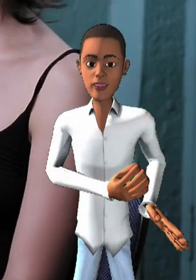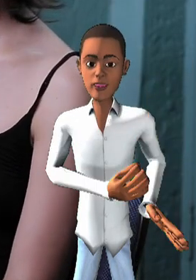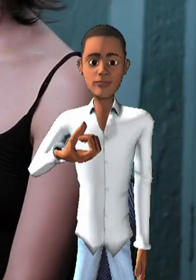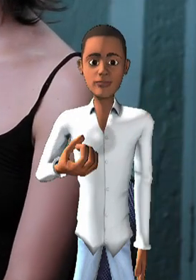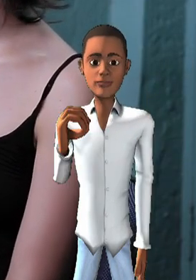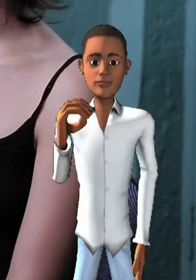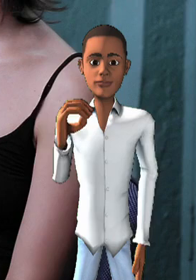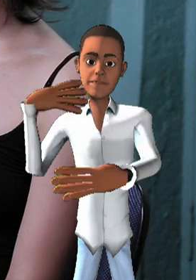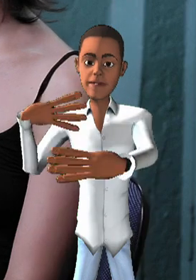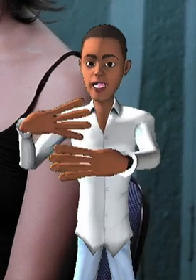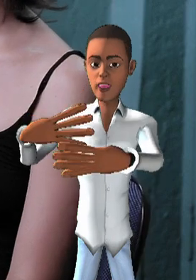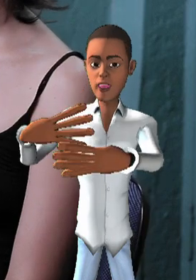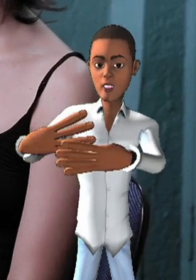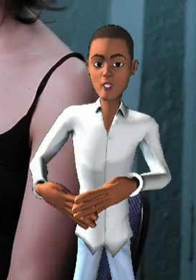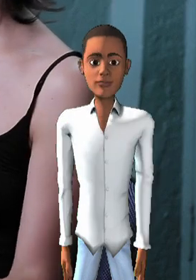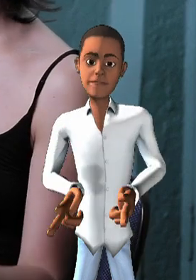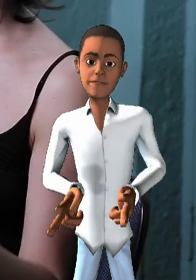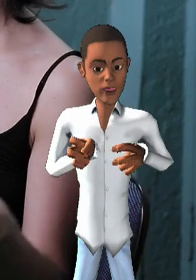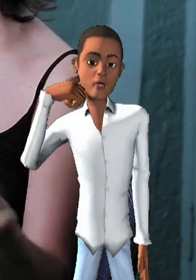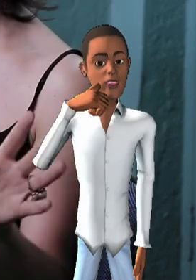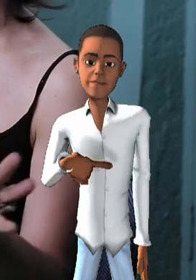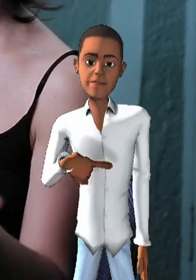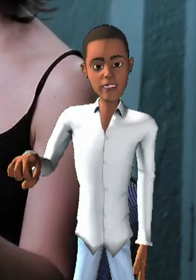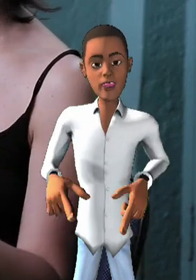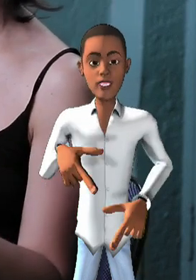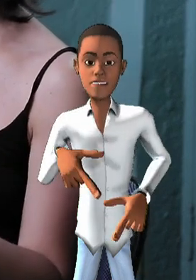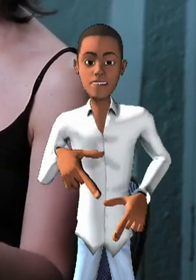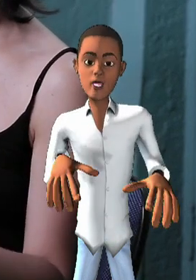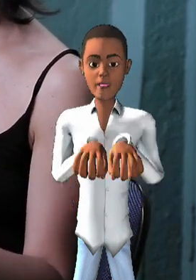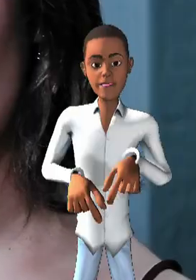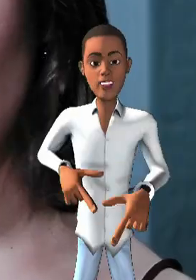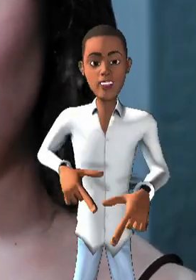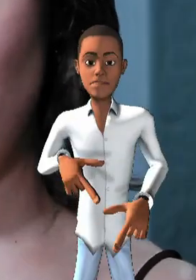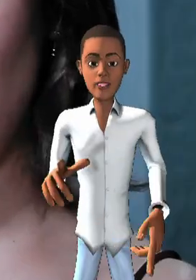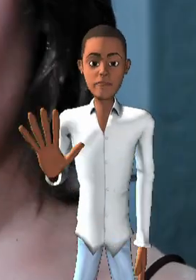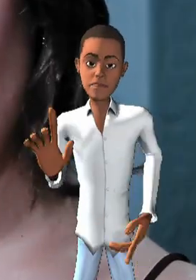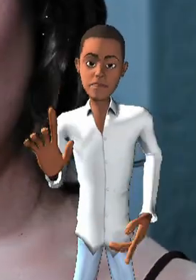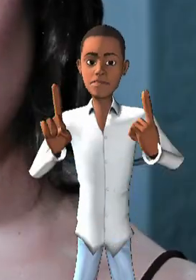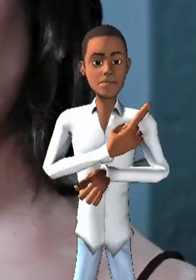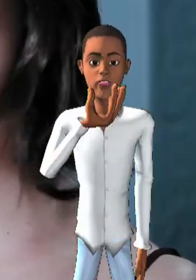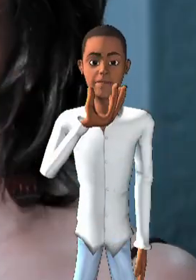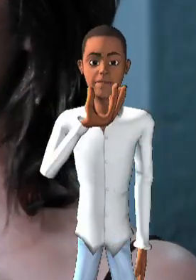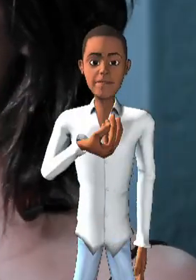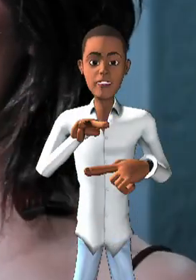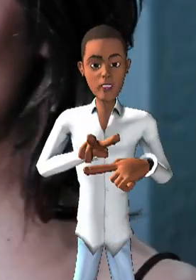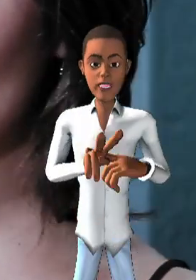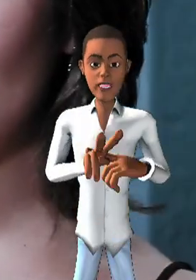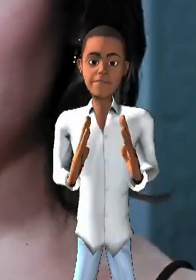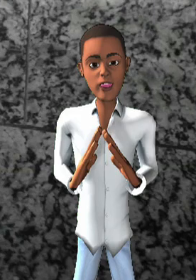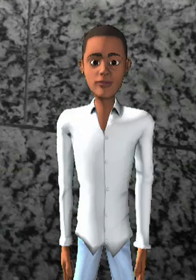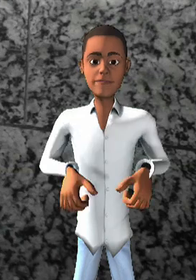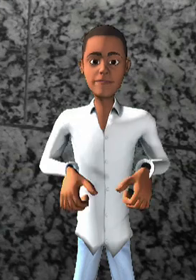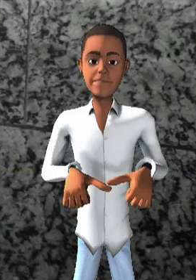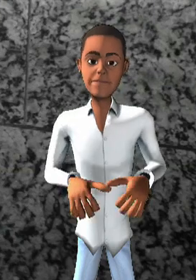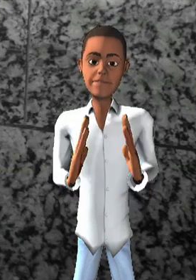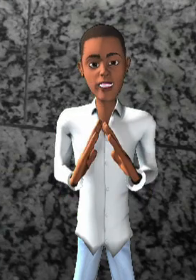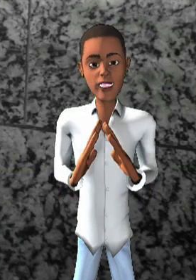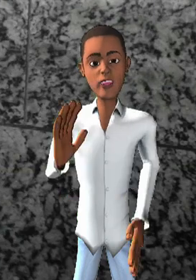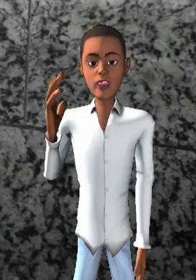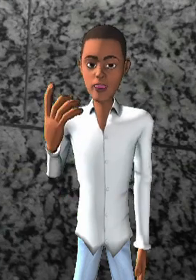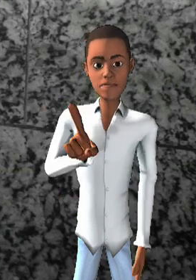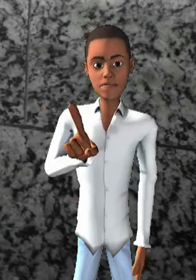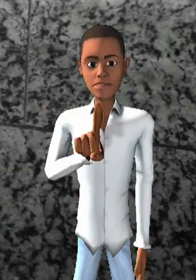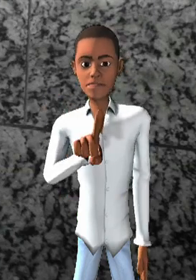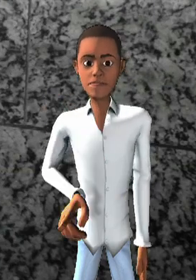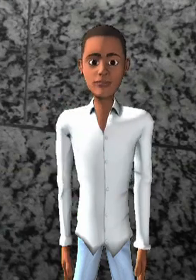do Carmo, assistente do projeto Instituto Promundo. Foram mercado de trabalho, né? Foram trabalhar, foram tomar pílula, mas os homens não vieram